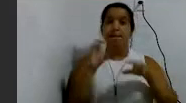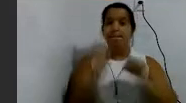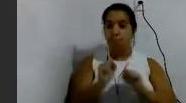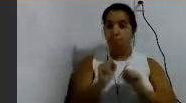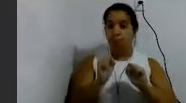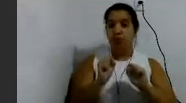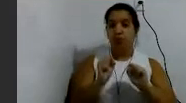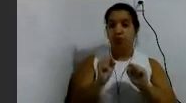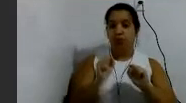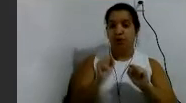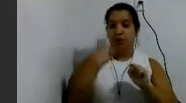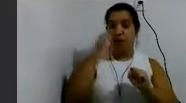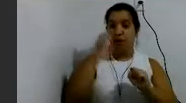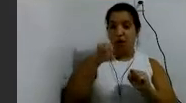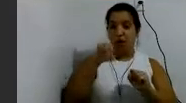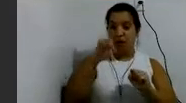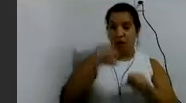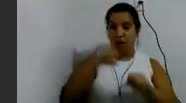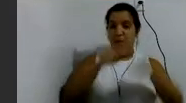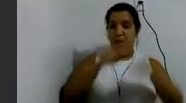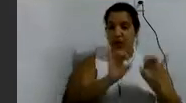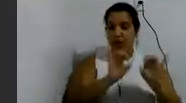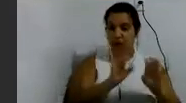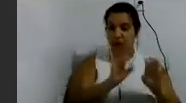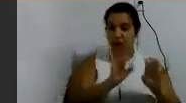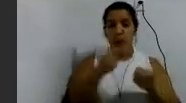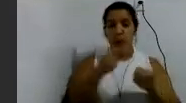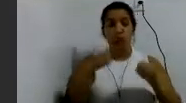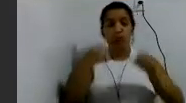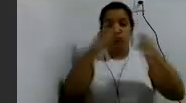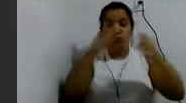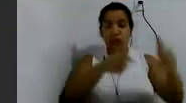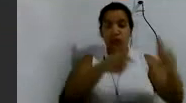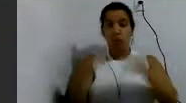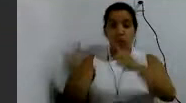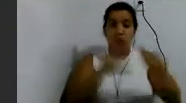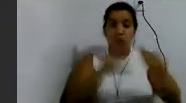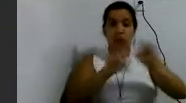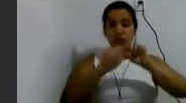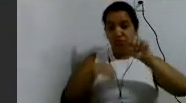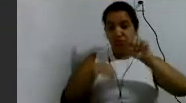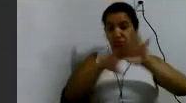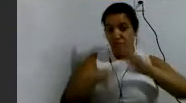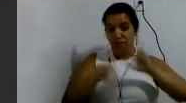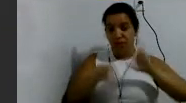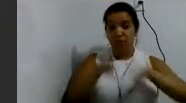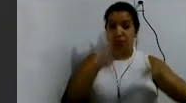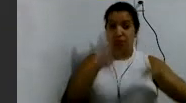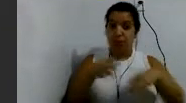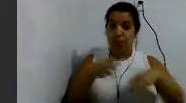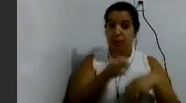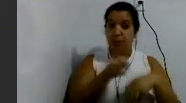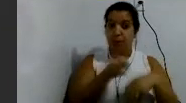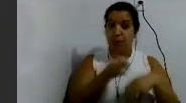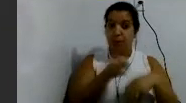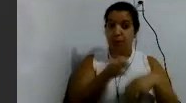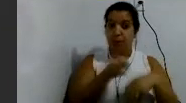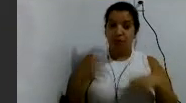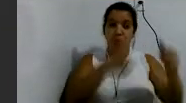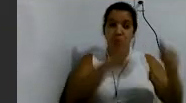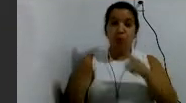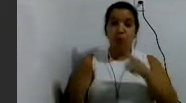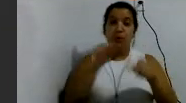quanto epidêmica. Então, isso vai depender da incidência. Então, a gente tem essas regiões aqui, onde a gente